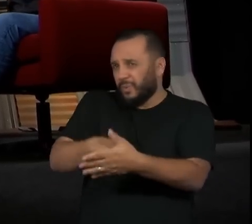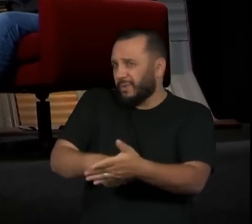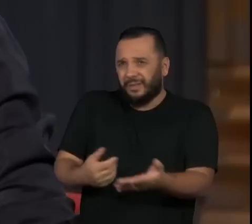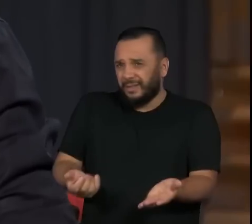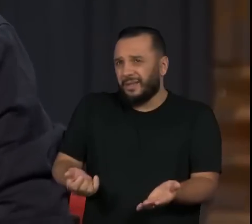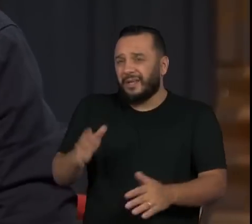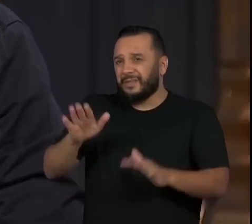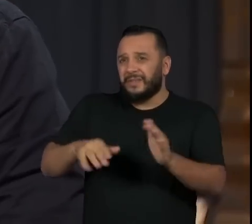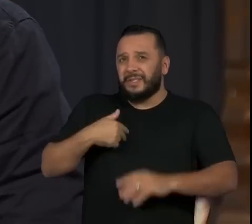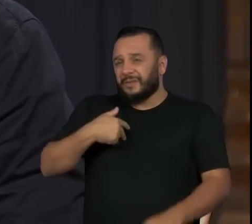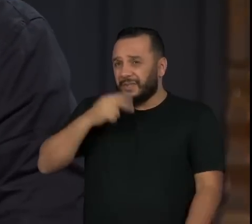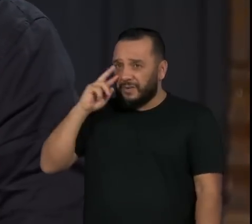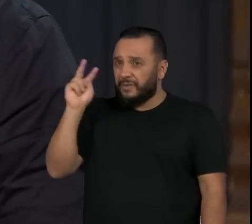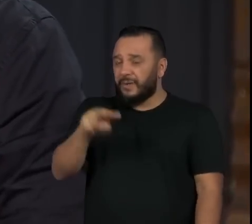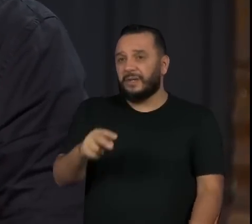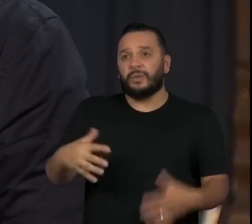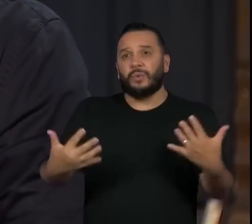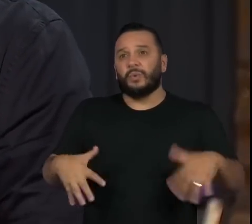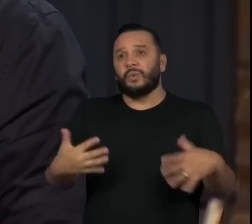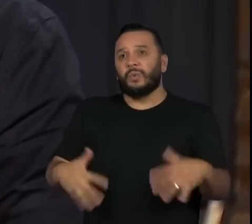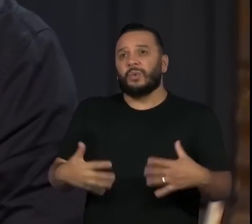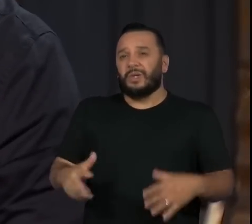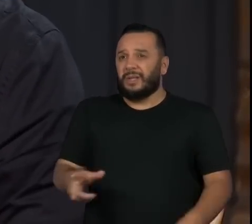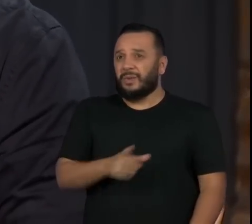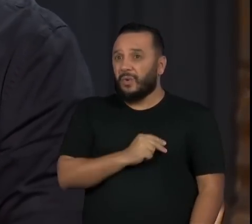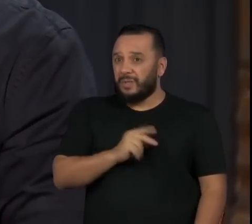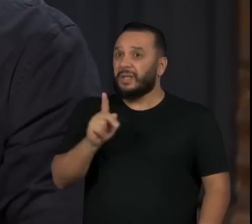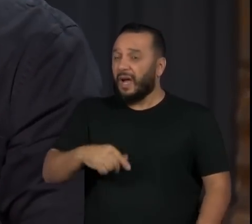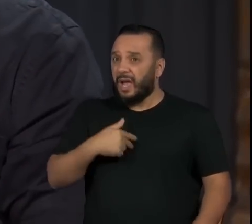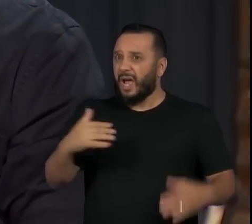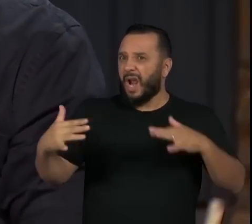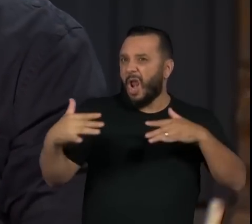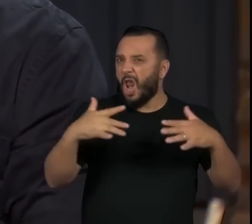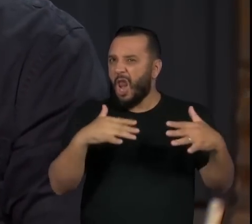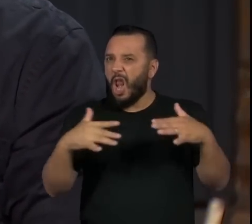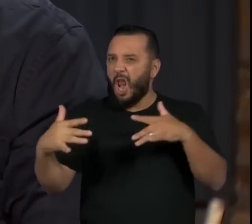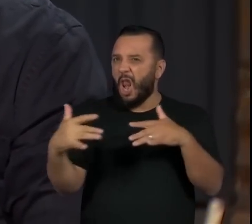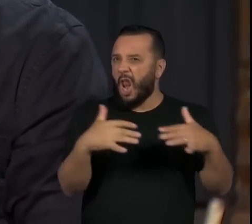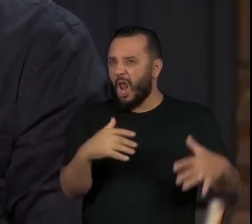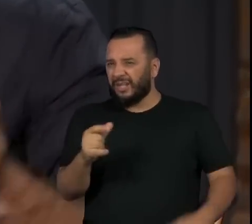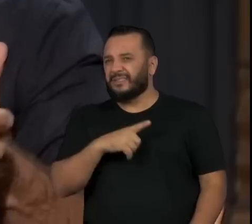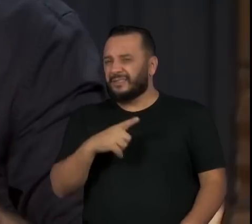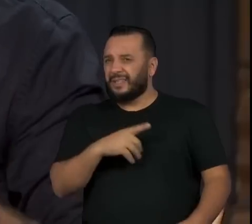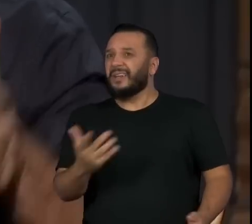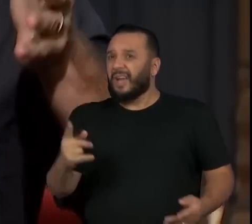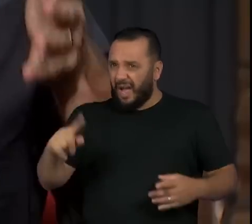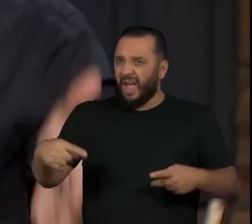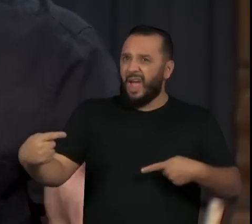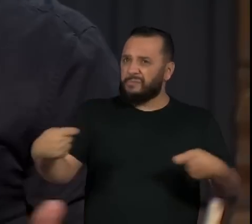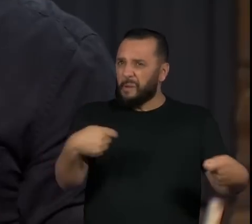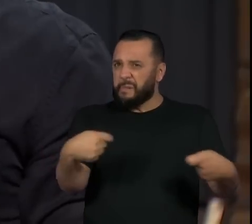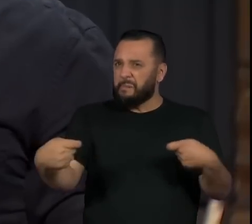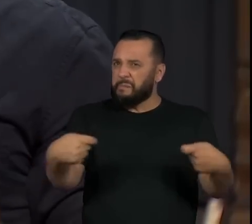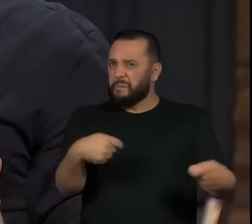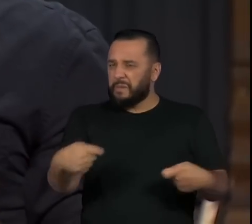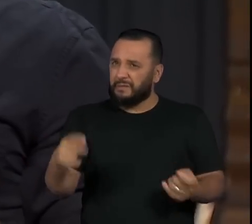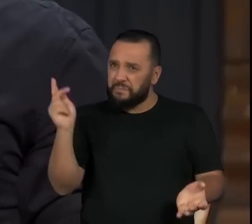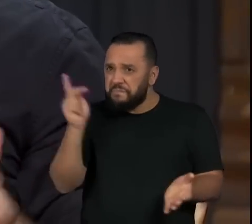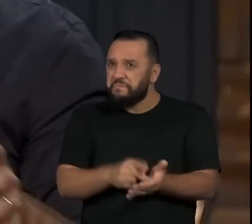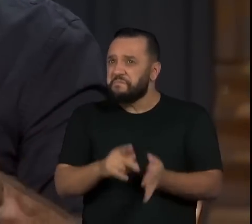seguinte, cara, ferrou. É conflito mesmo, entendeu? É enfrentamento